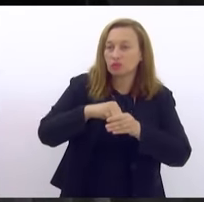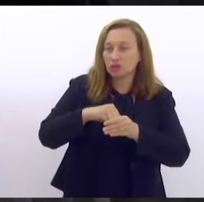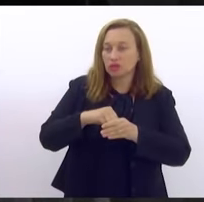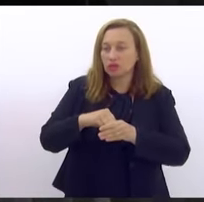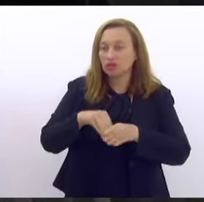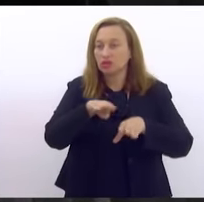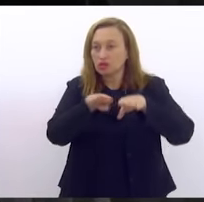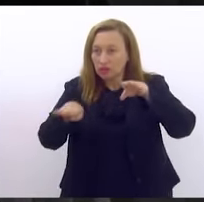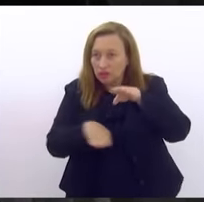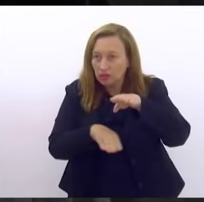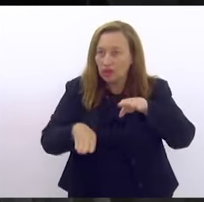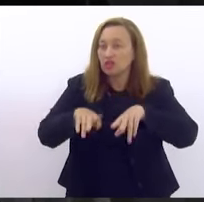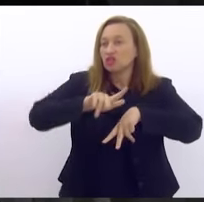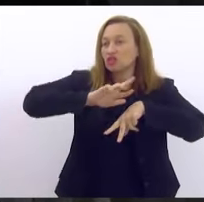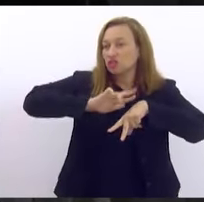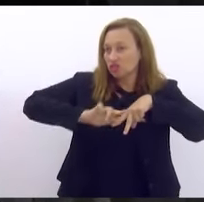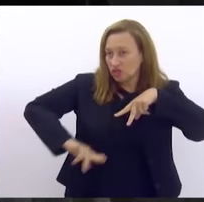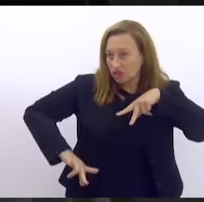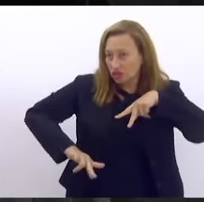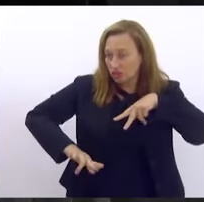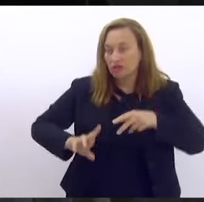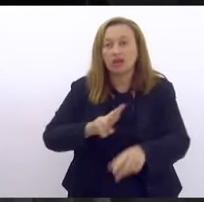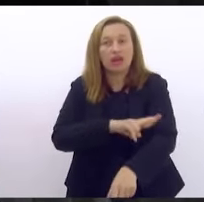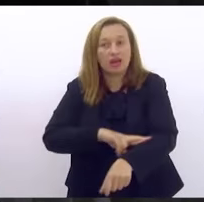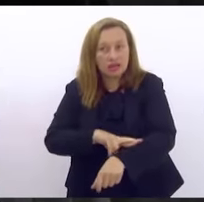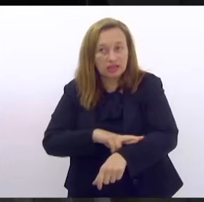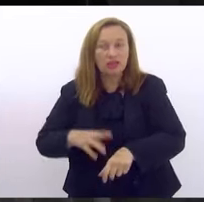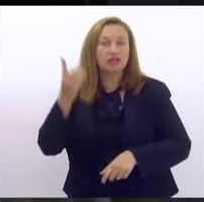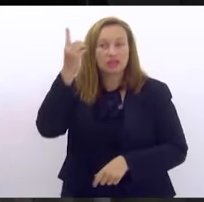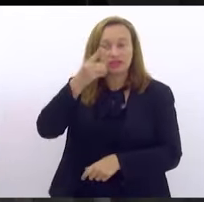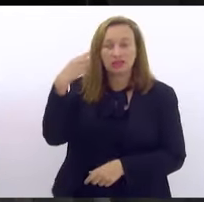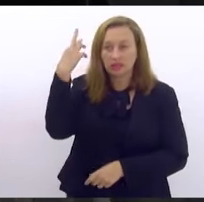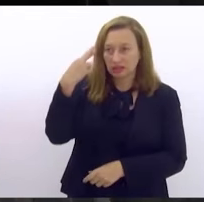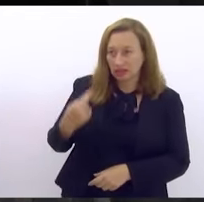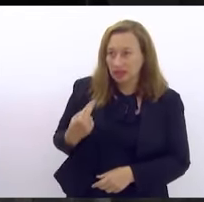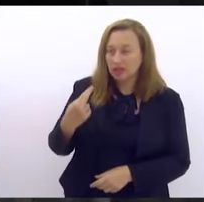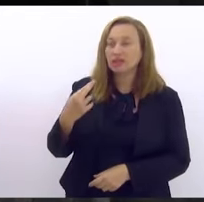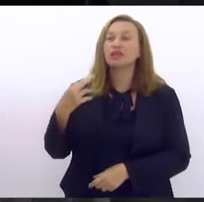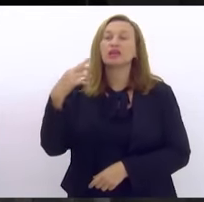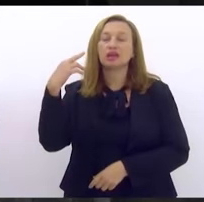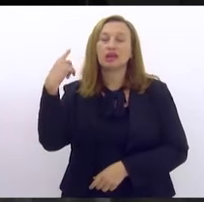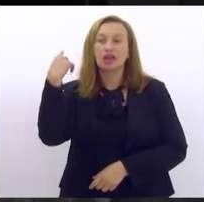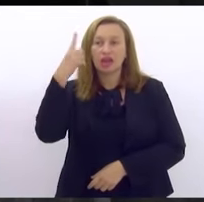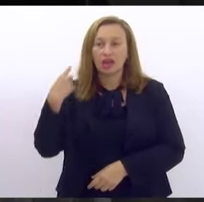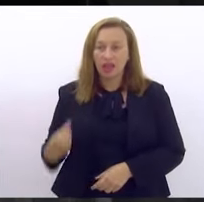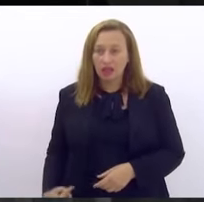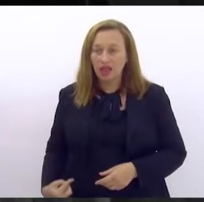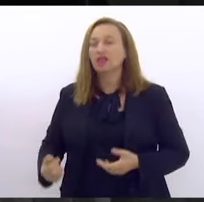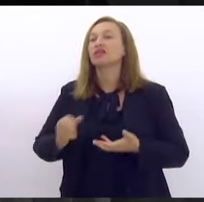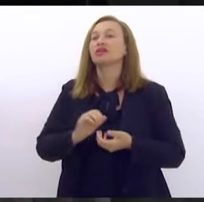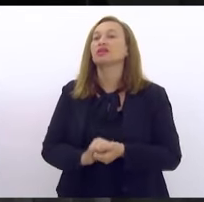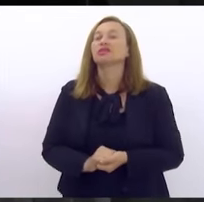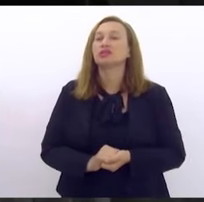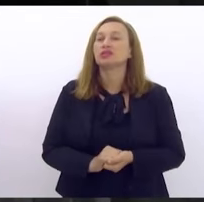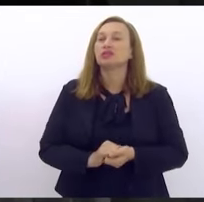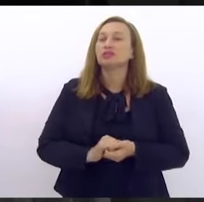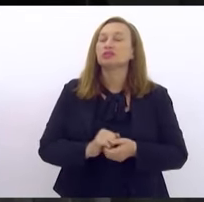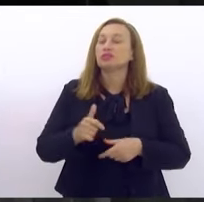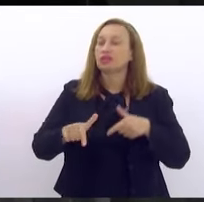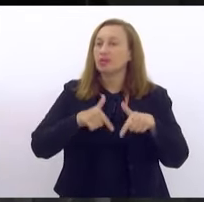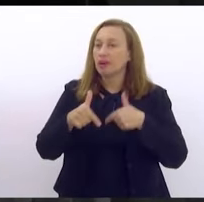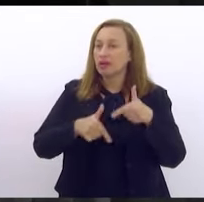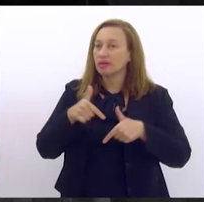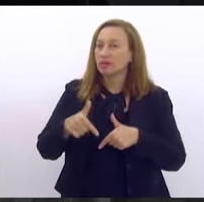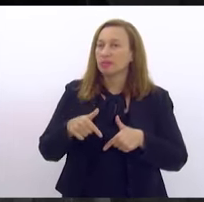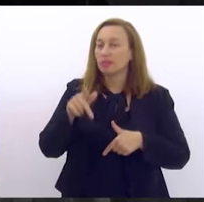à desigualdade de gênero e racial, deputada Dani, deputada Renata, que sei que são bandeiras importantes de Vossa Excelência, foi incorporada como missão